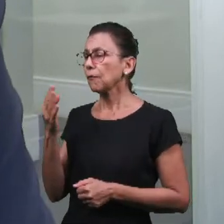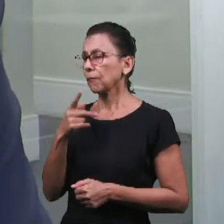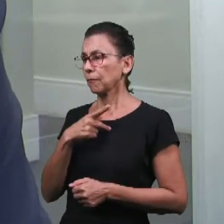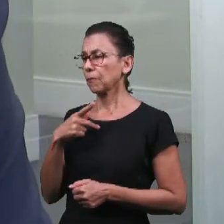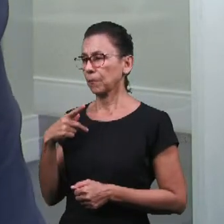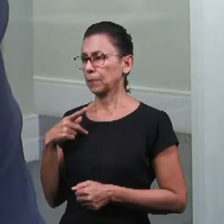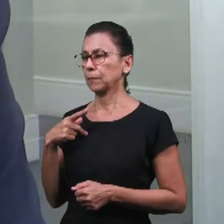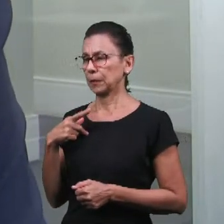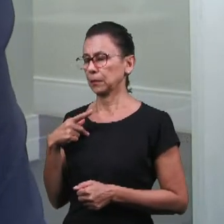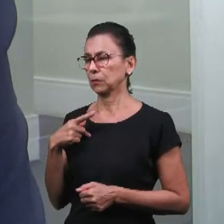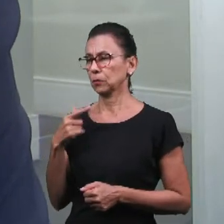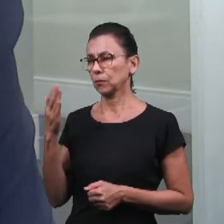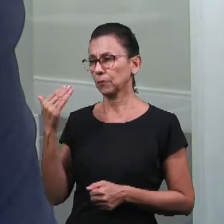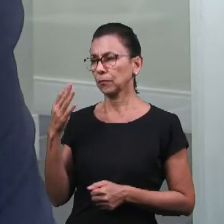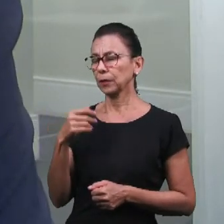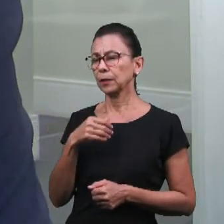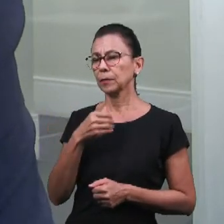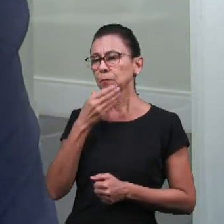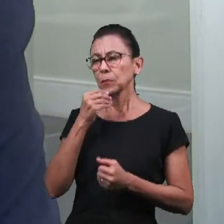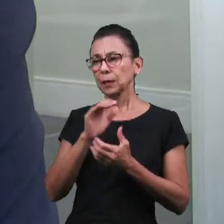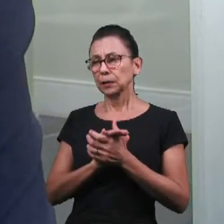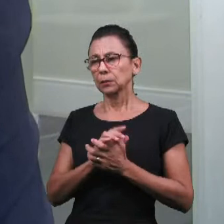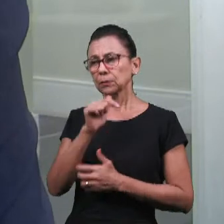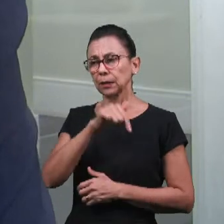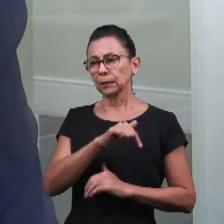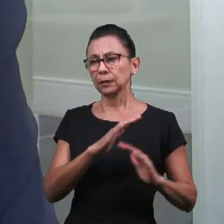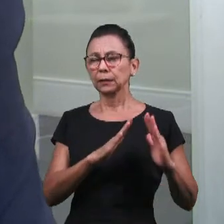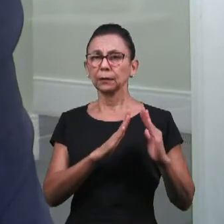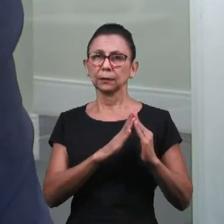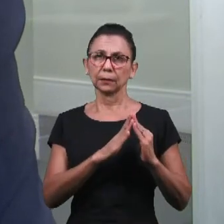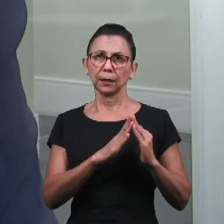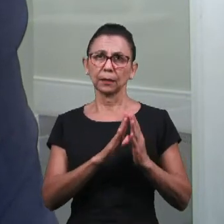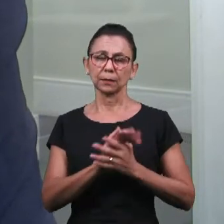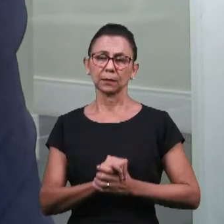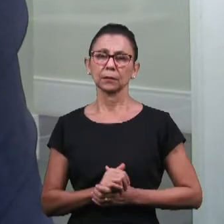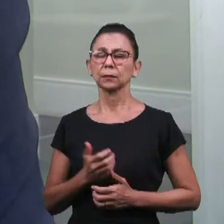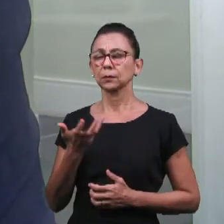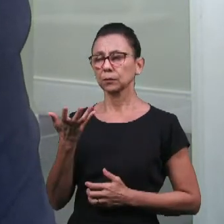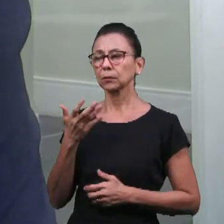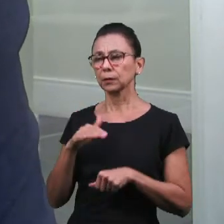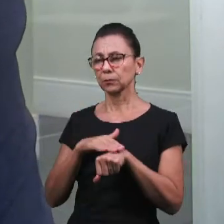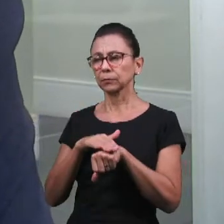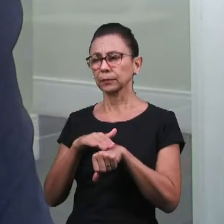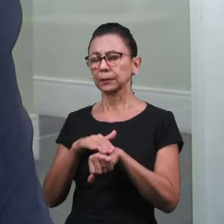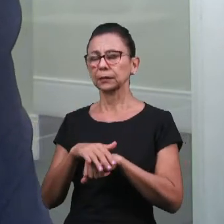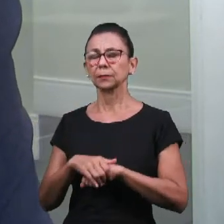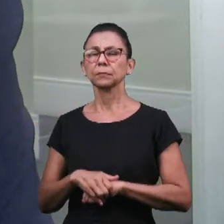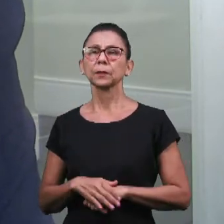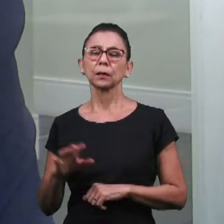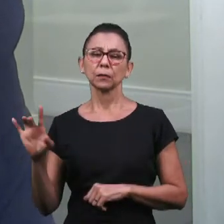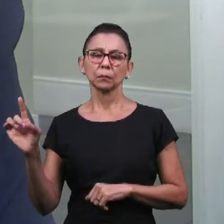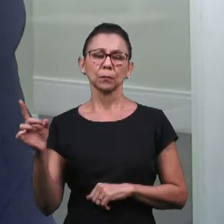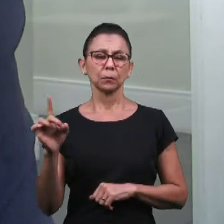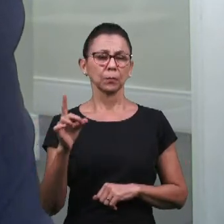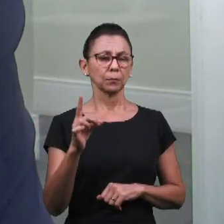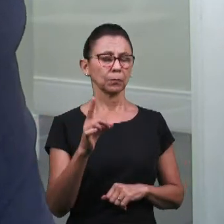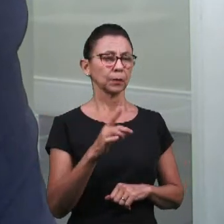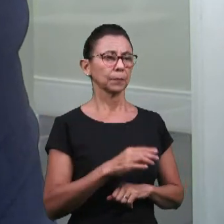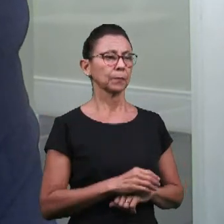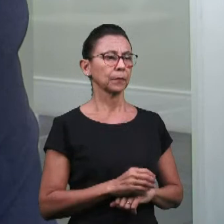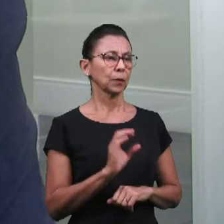de uma outra igreja evangélica, mas eu quero conversar com o pastor. Aí eu cheguei lá e disse assim: pois é,